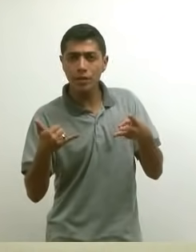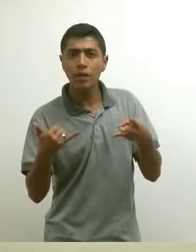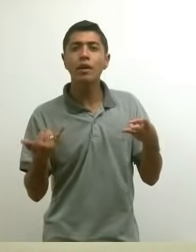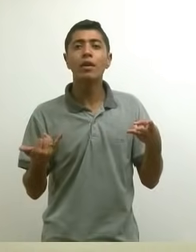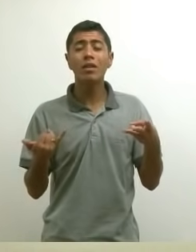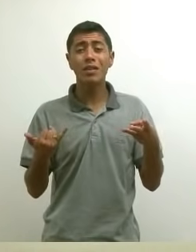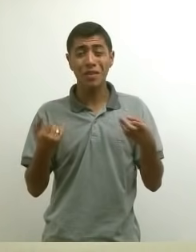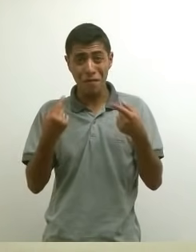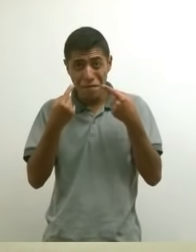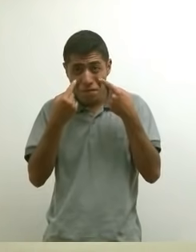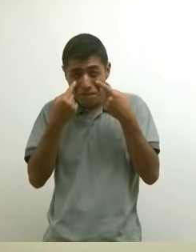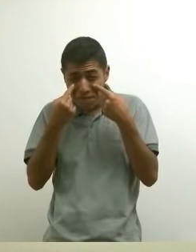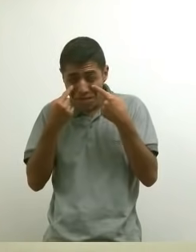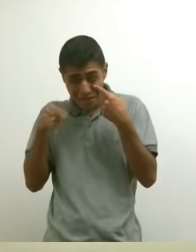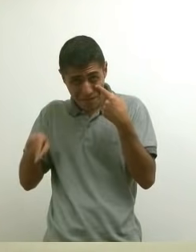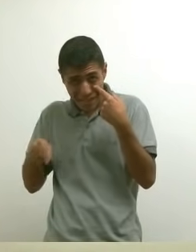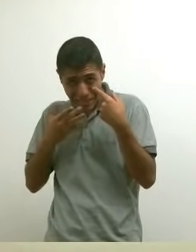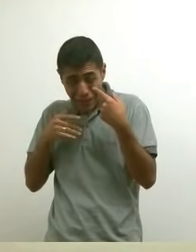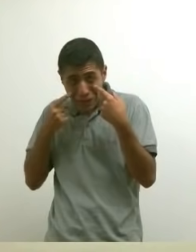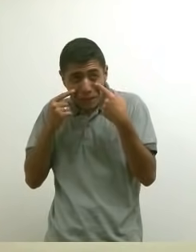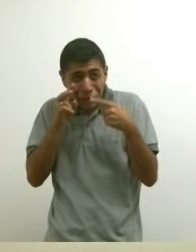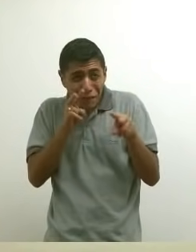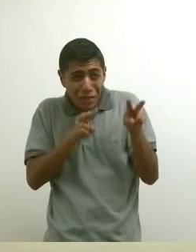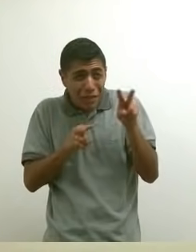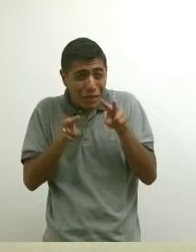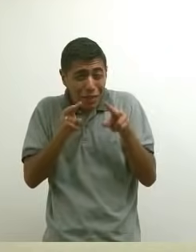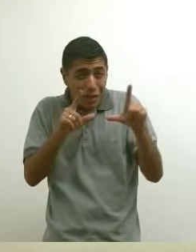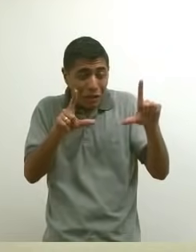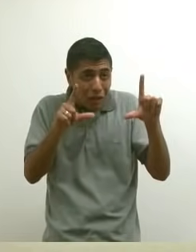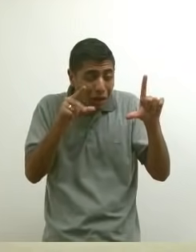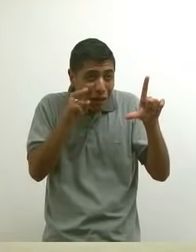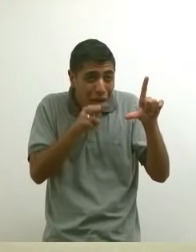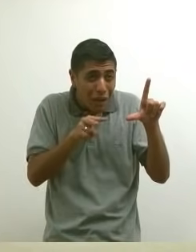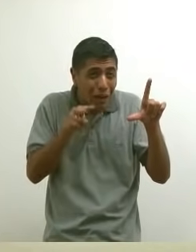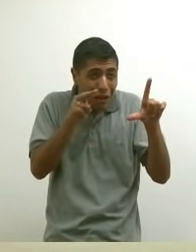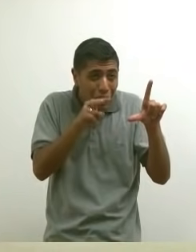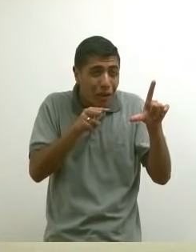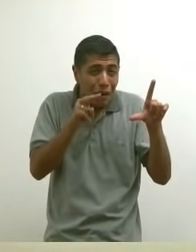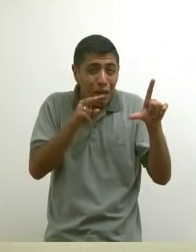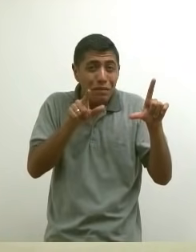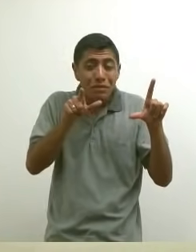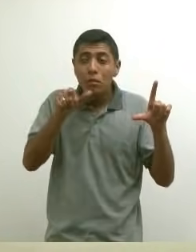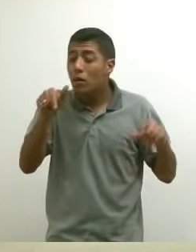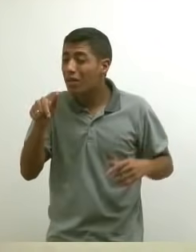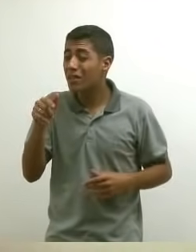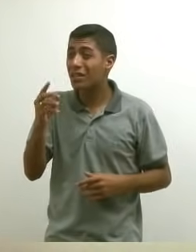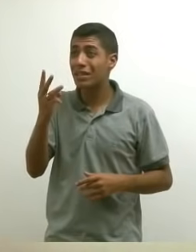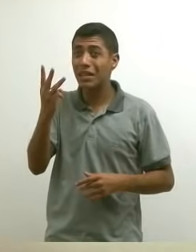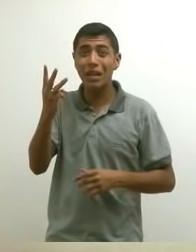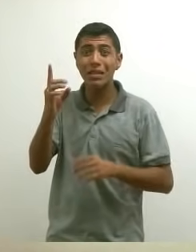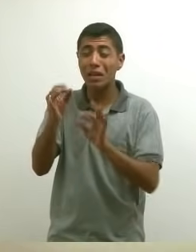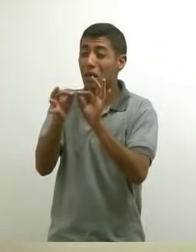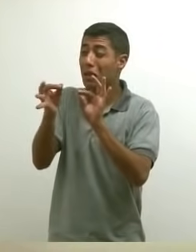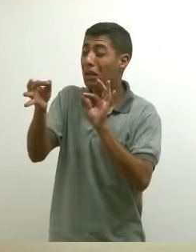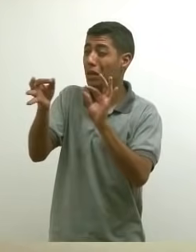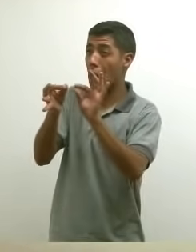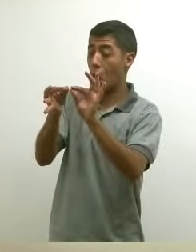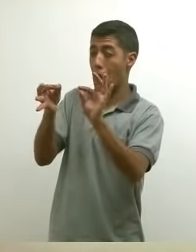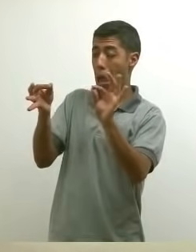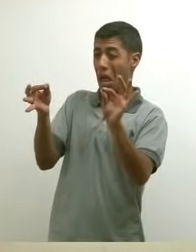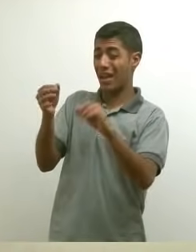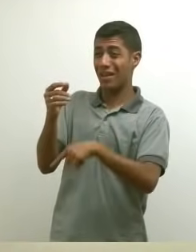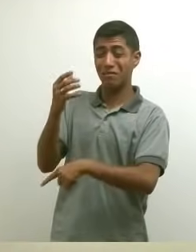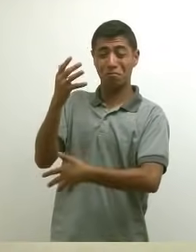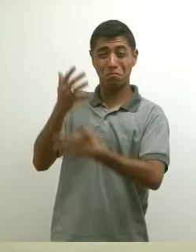visão ela depois não consegue enxergar direito em 3d só que pular um alguma